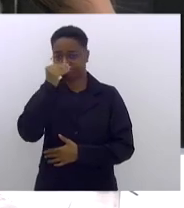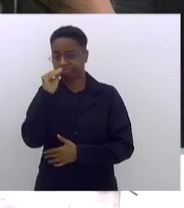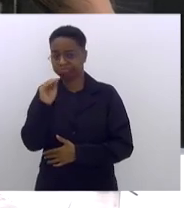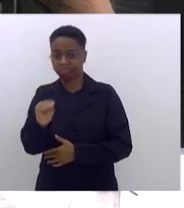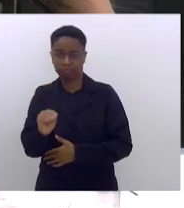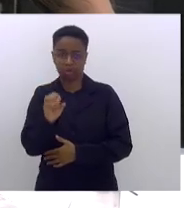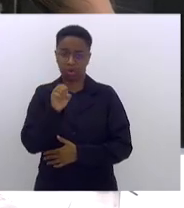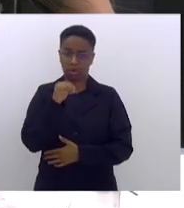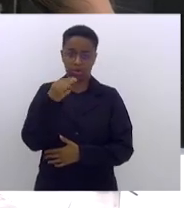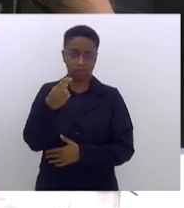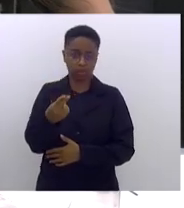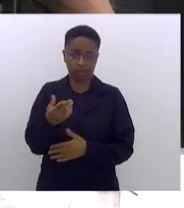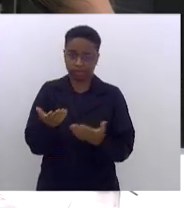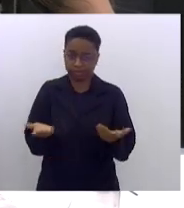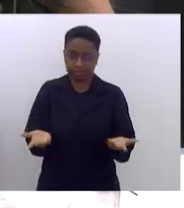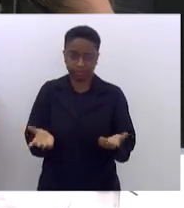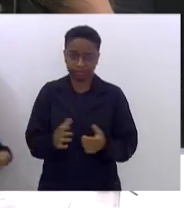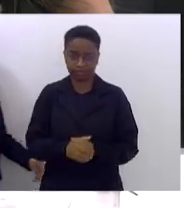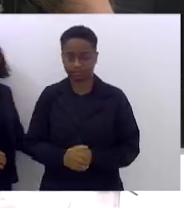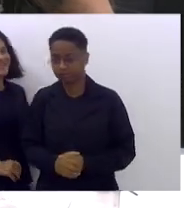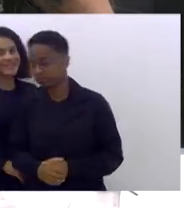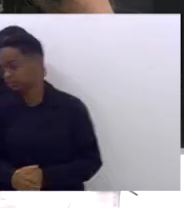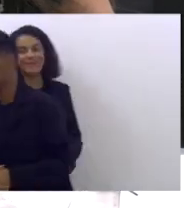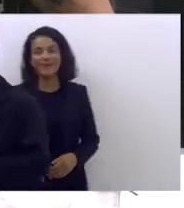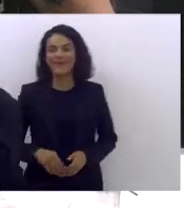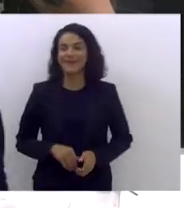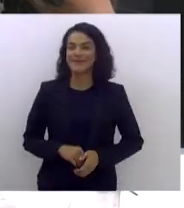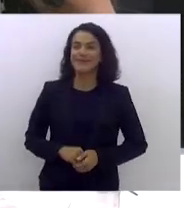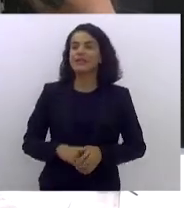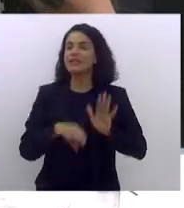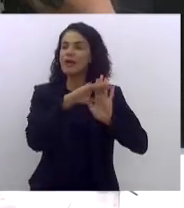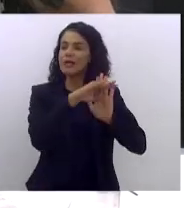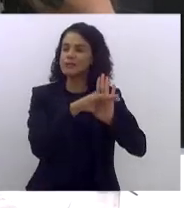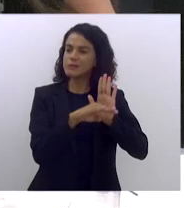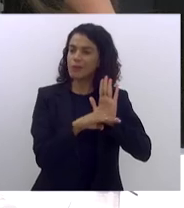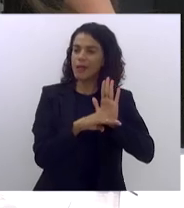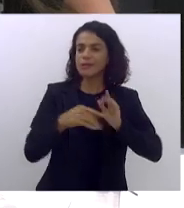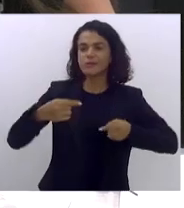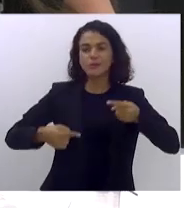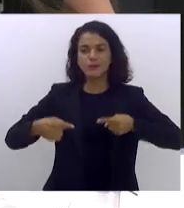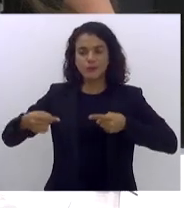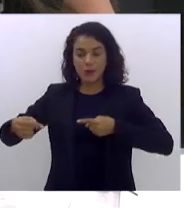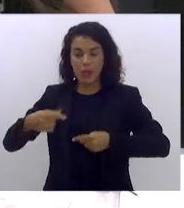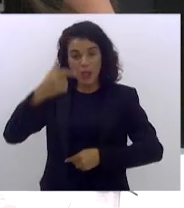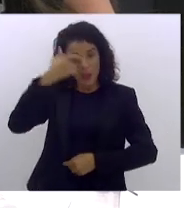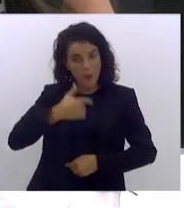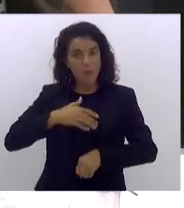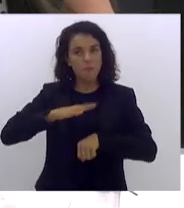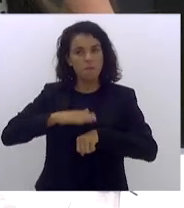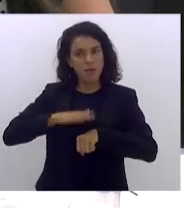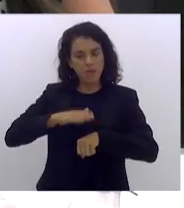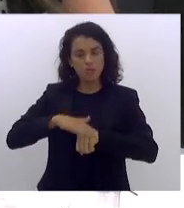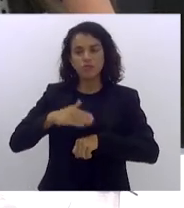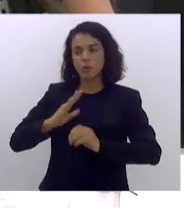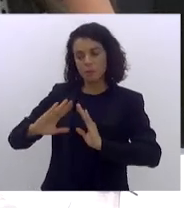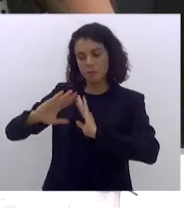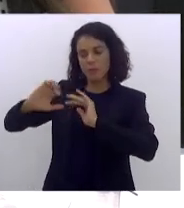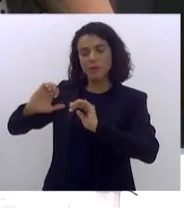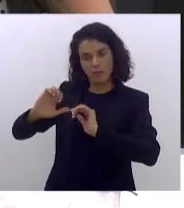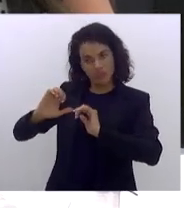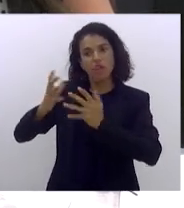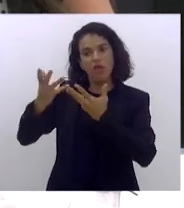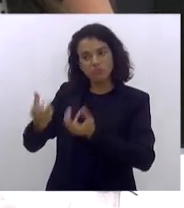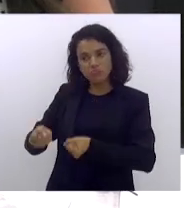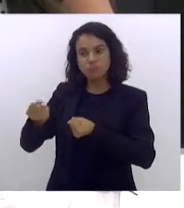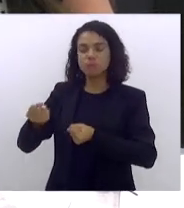descriminalização ou de, em relação às pautas que são abordadas. Eu mesmo recebi já pedidos da própria deputada Renata